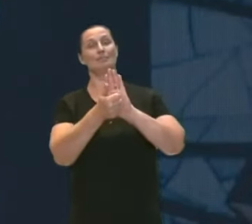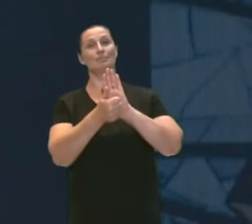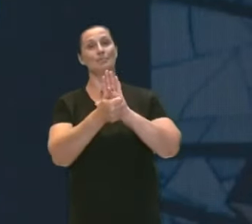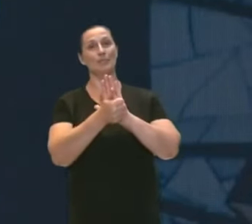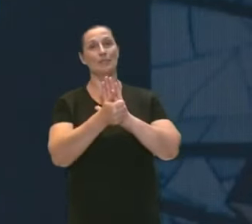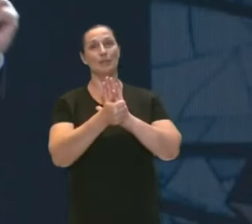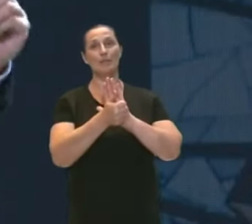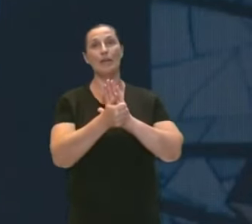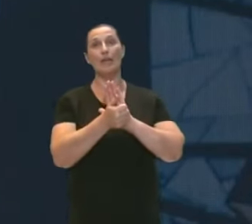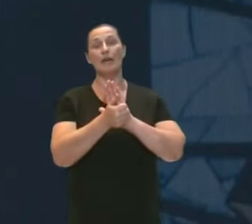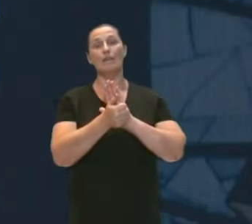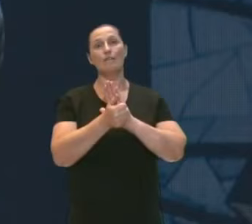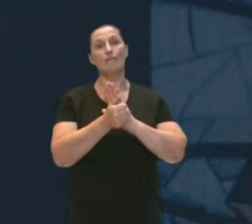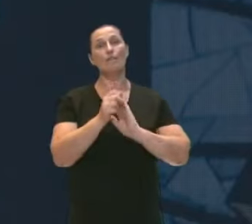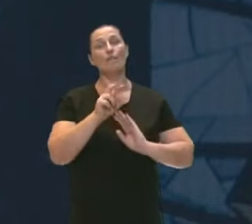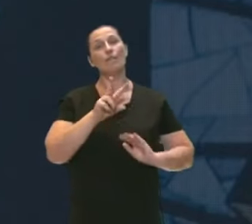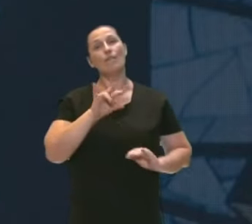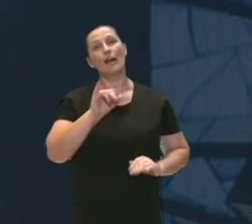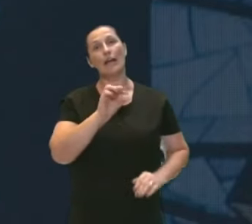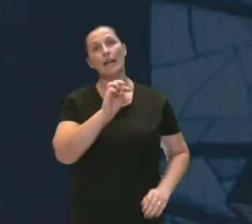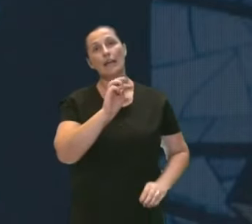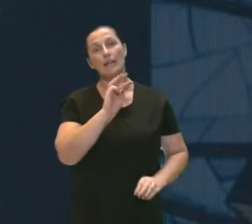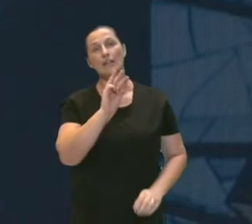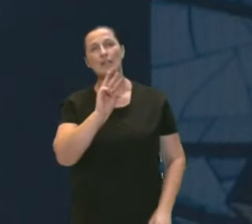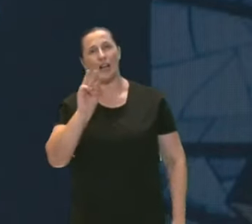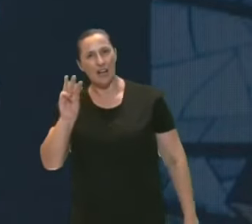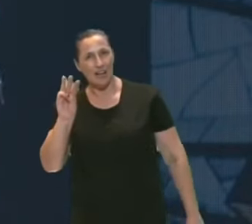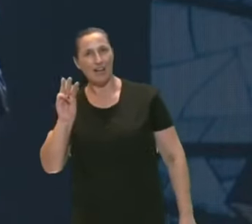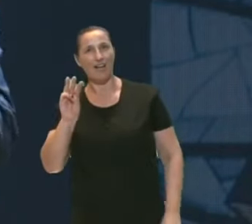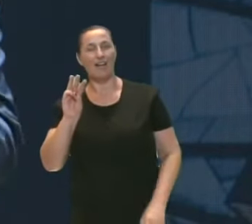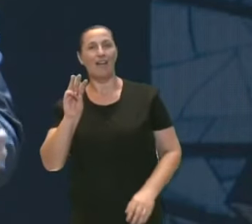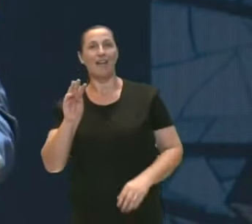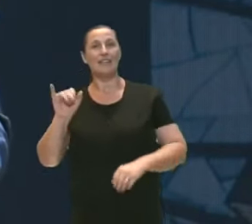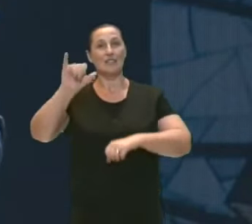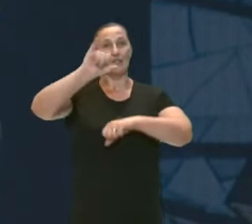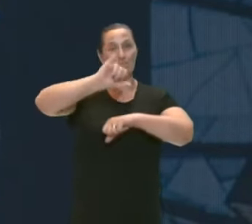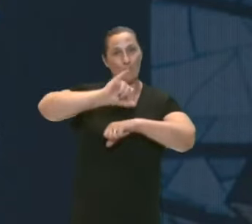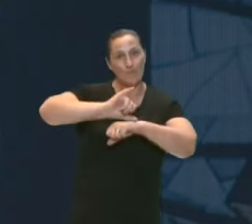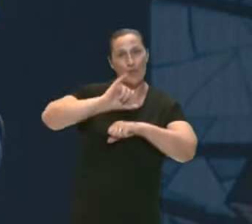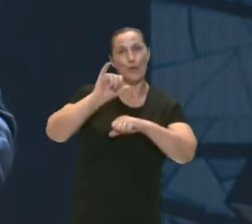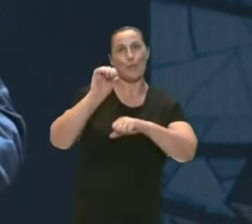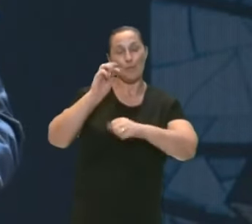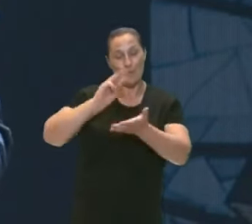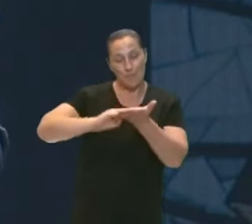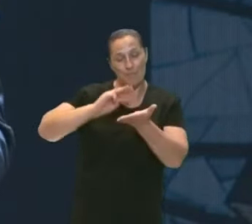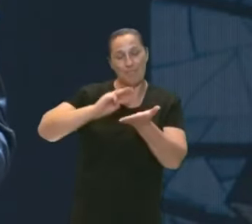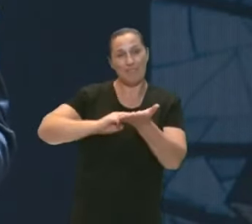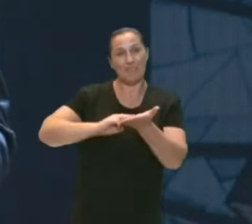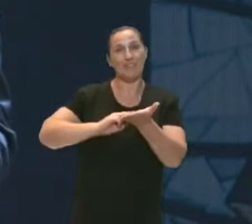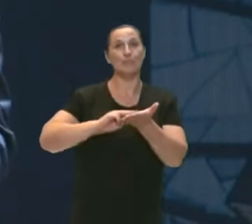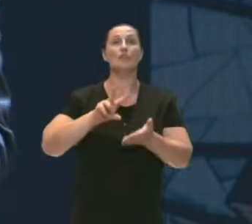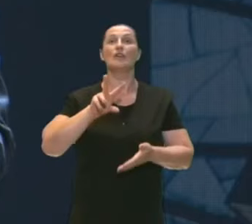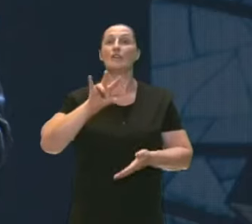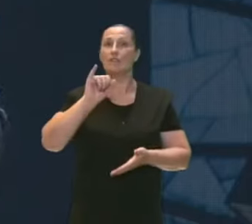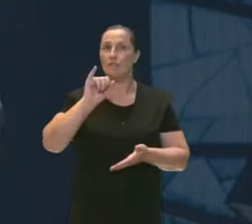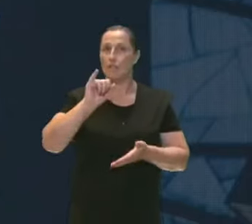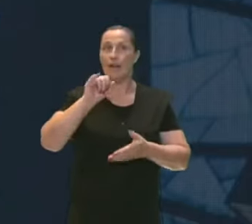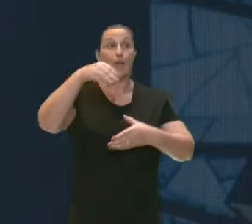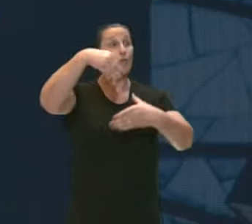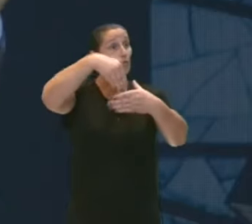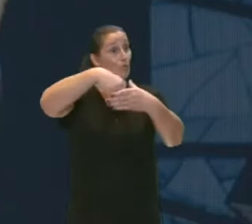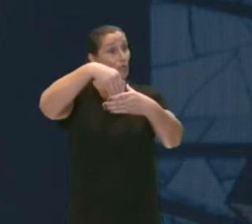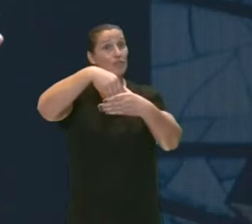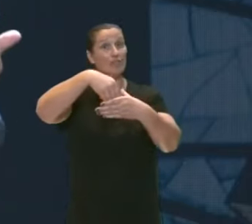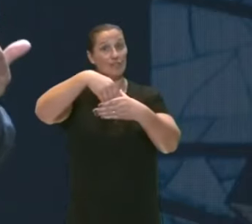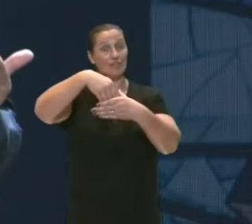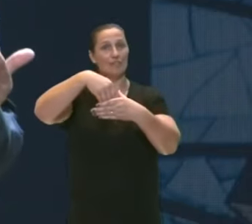dessa igreja, você vai entrar essa semana, a partir de hoje, tá? Na central do membro, e vai ali exercer o